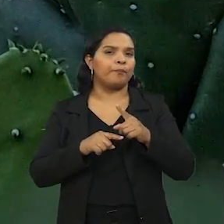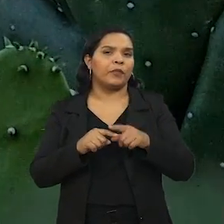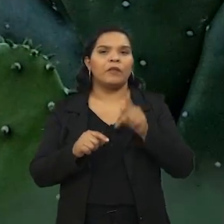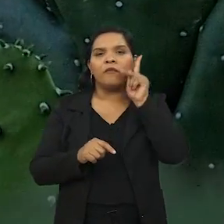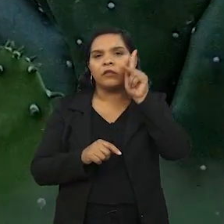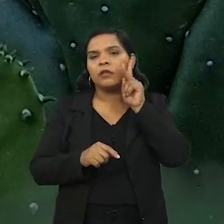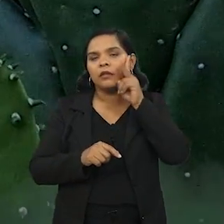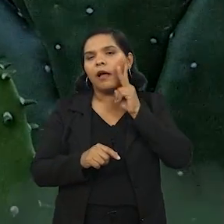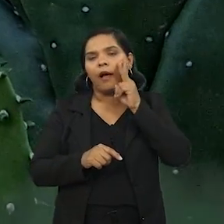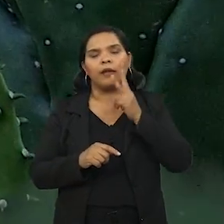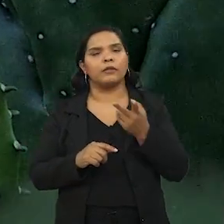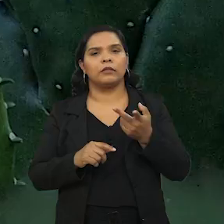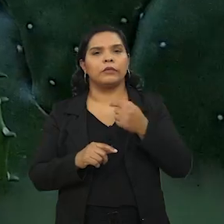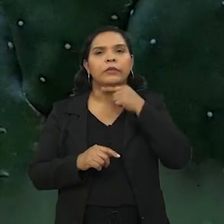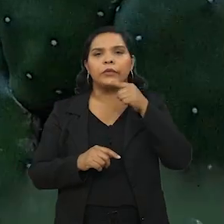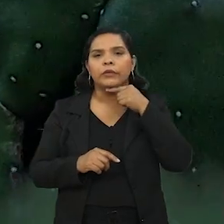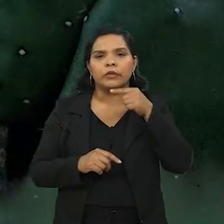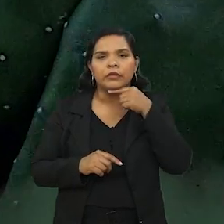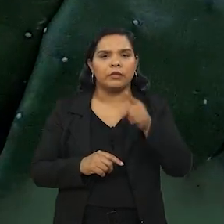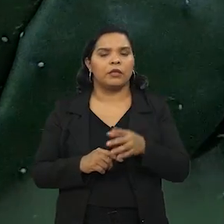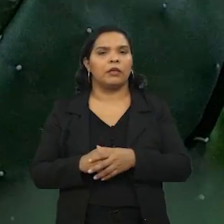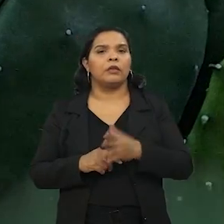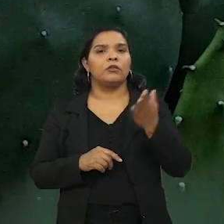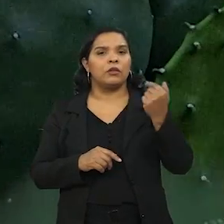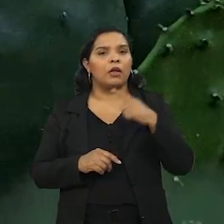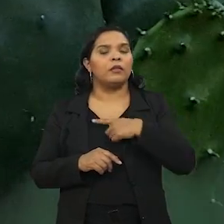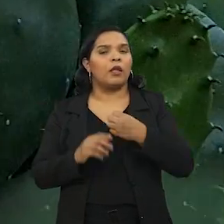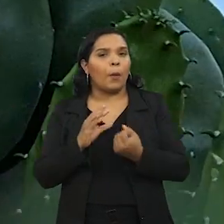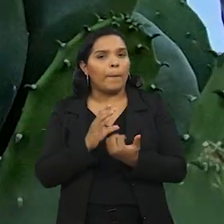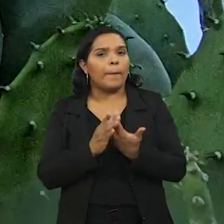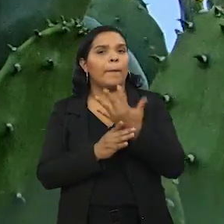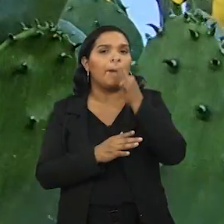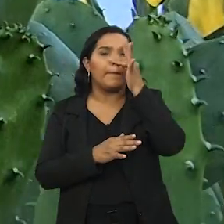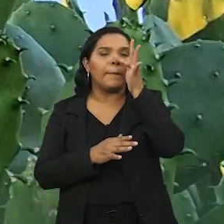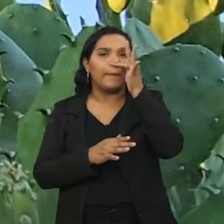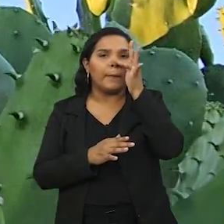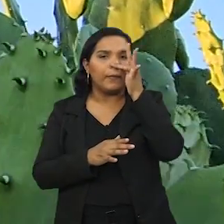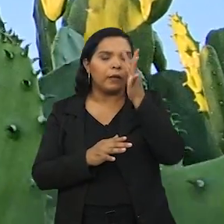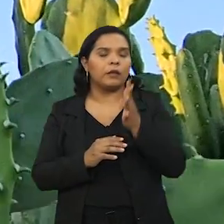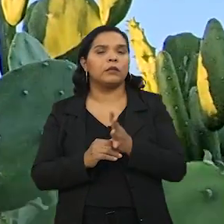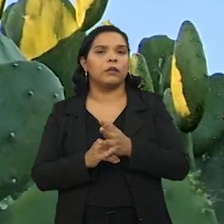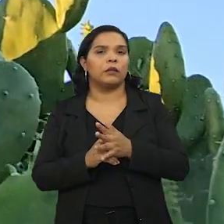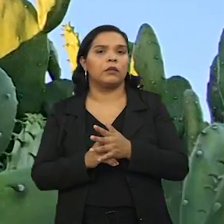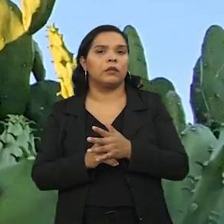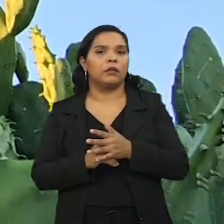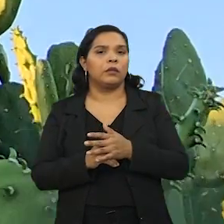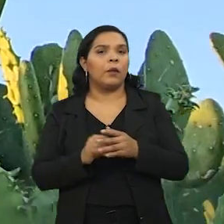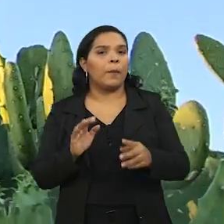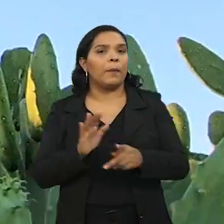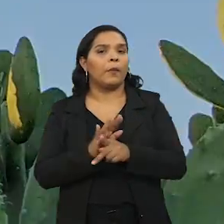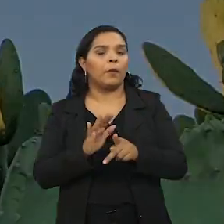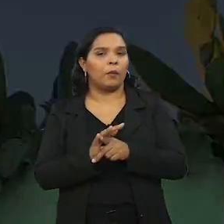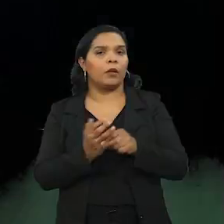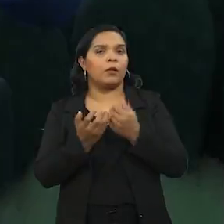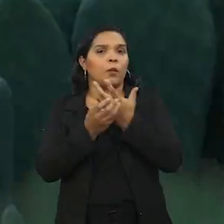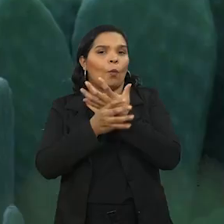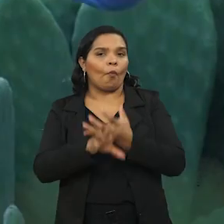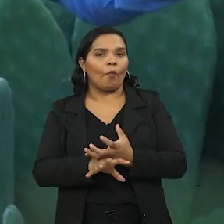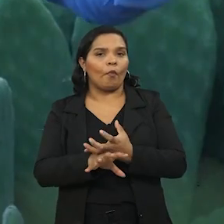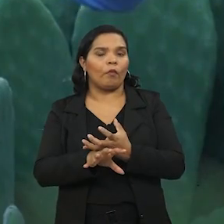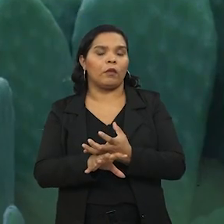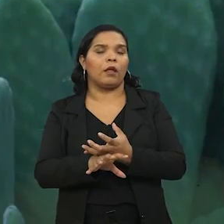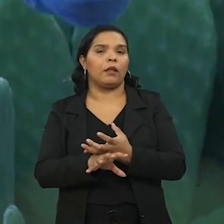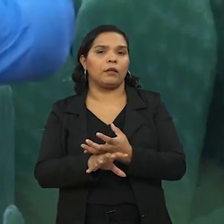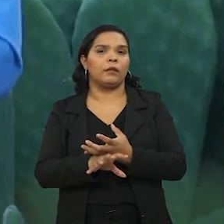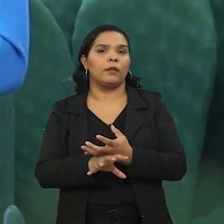tentando testar quais capins são mais adaptados, você já tem uma planta que é uma planta de origem em condições semiáridas, não do